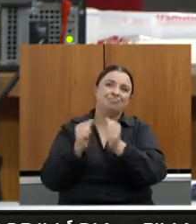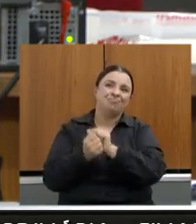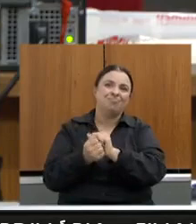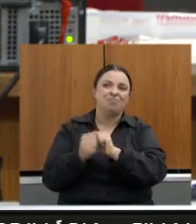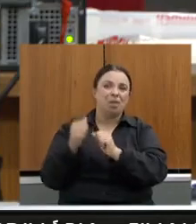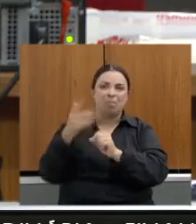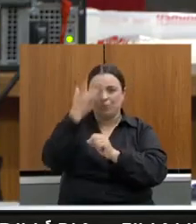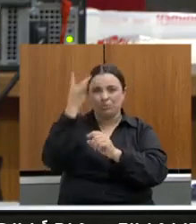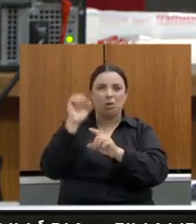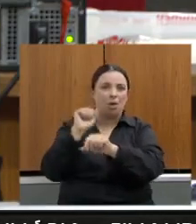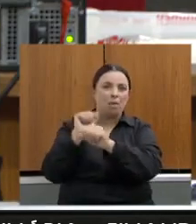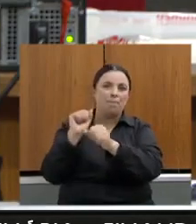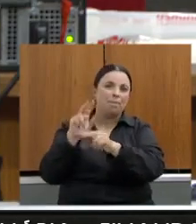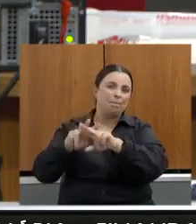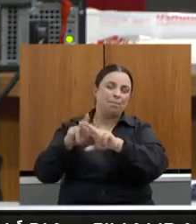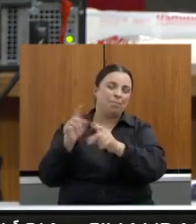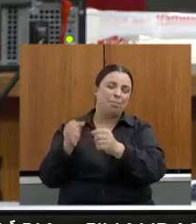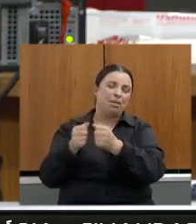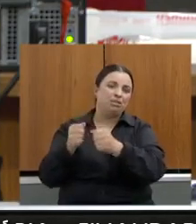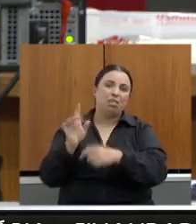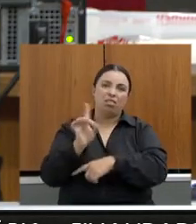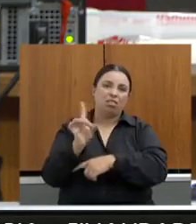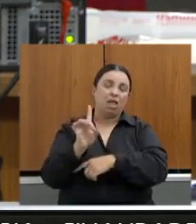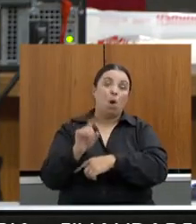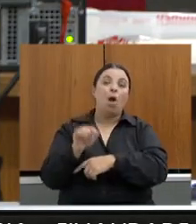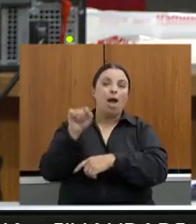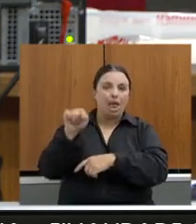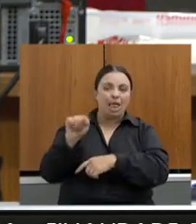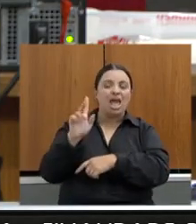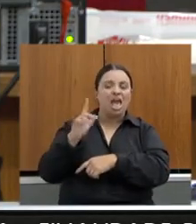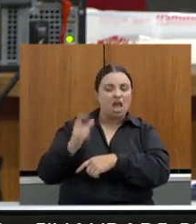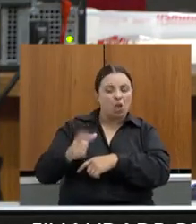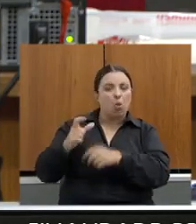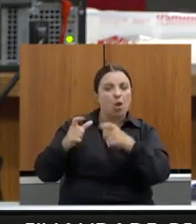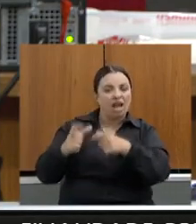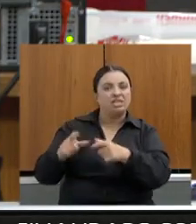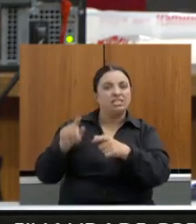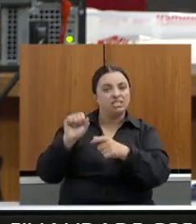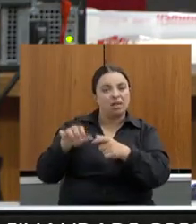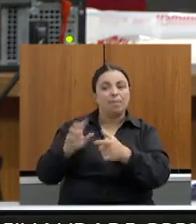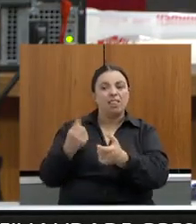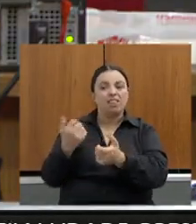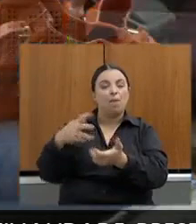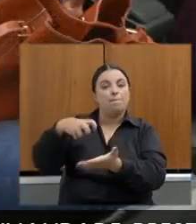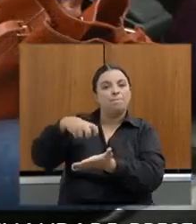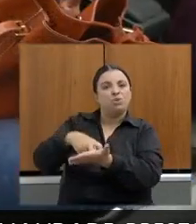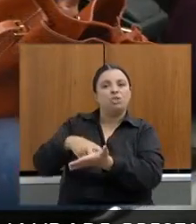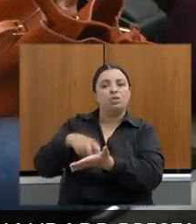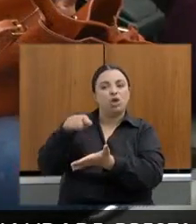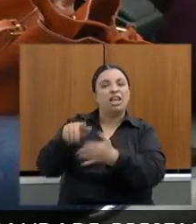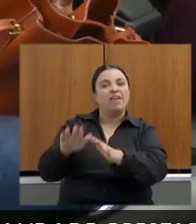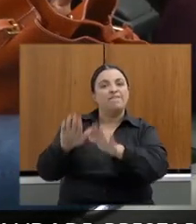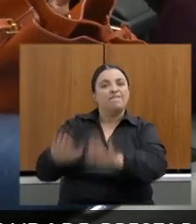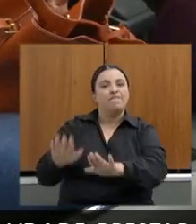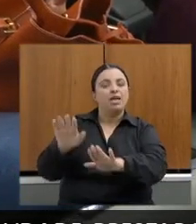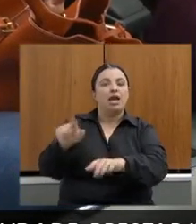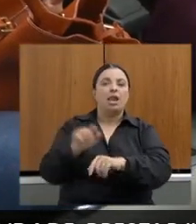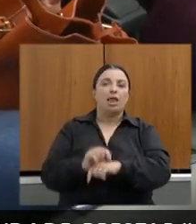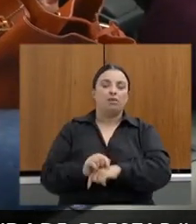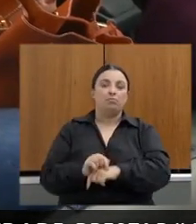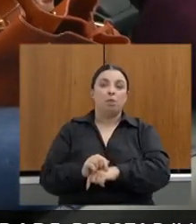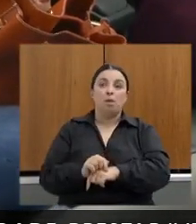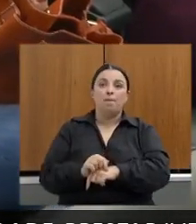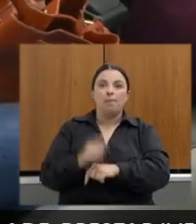alguns ressocializam mas eu acho que e também para punir servir de exemplo que eles fiquem lá né E também para